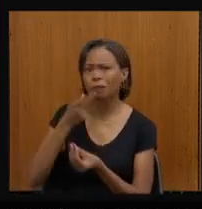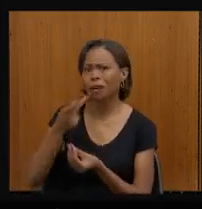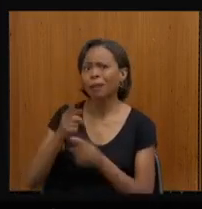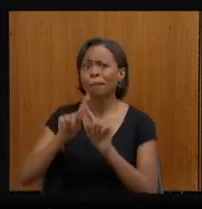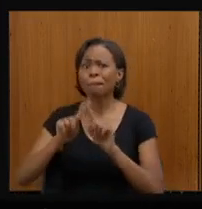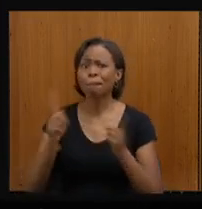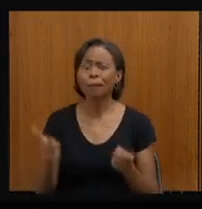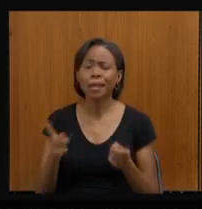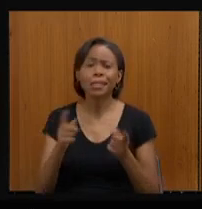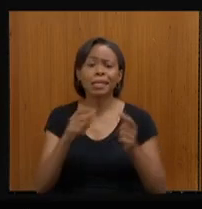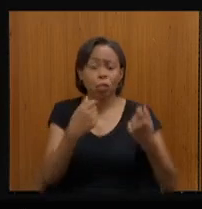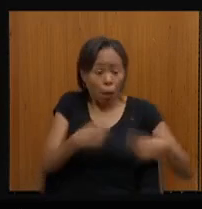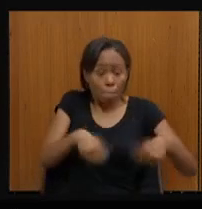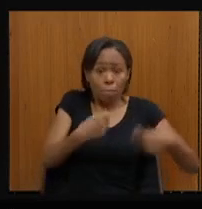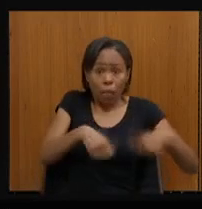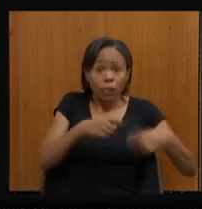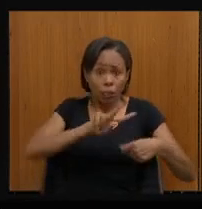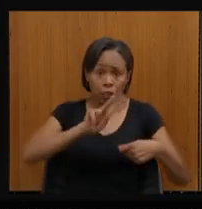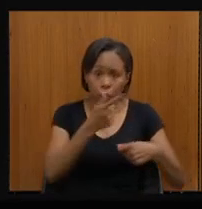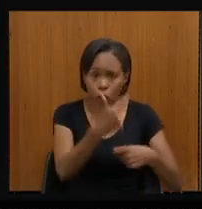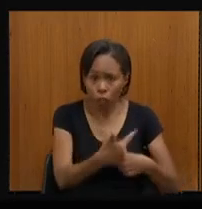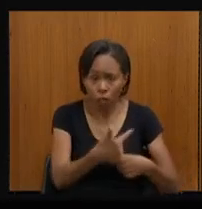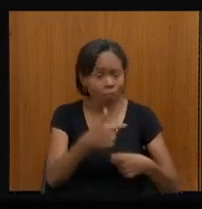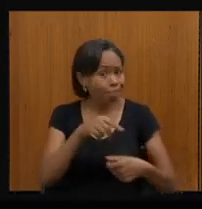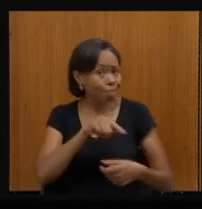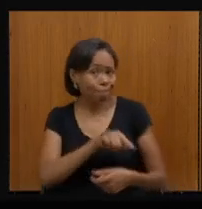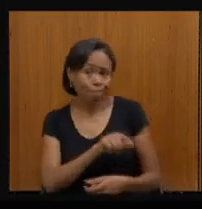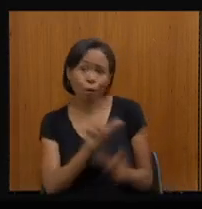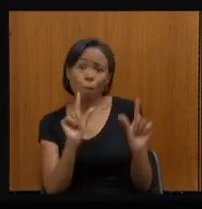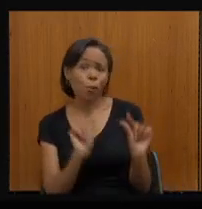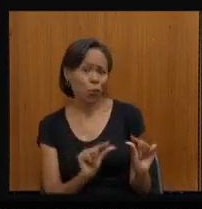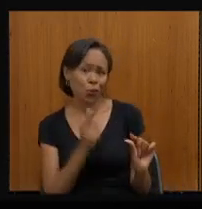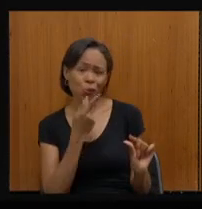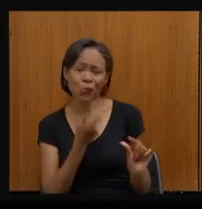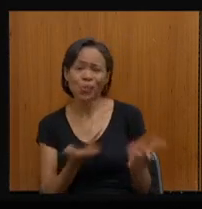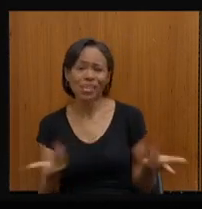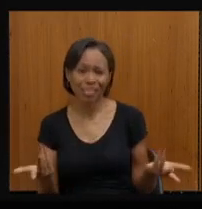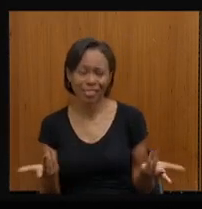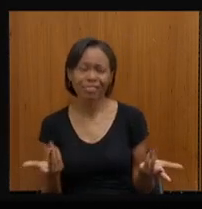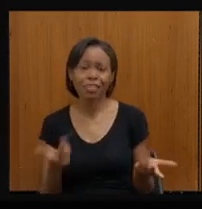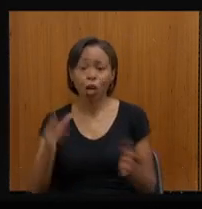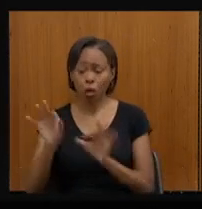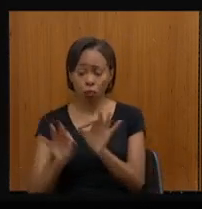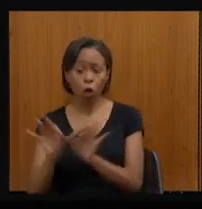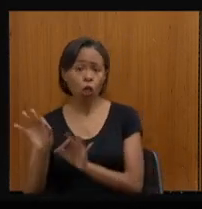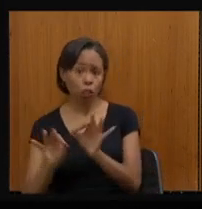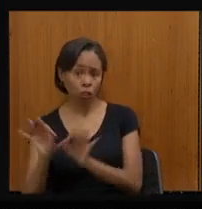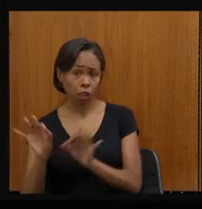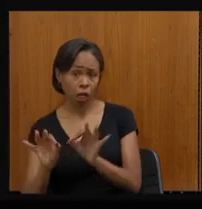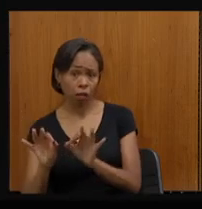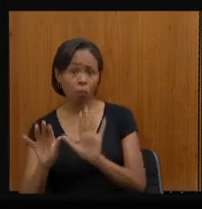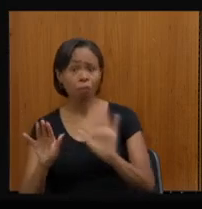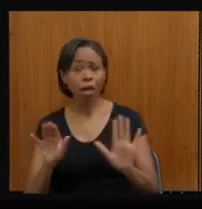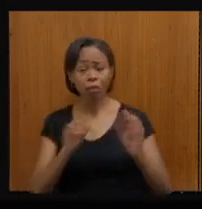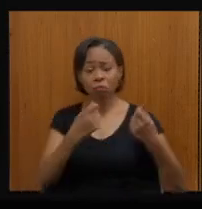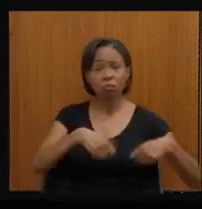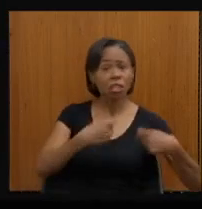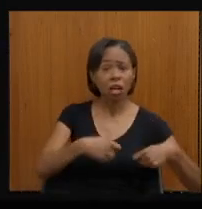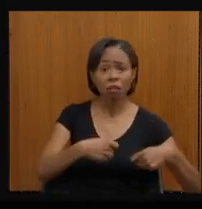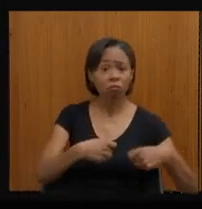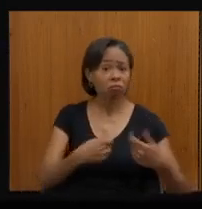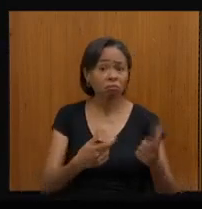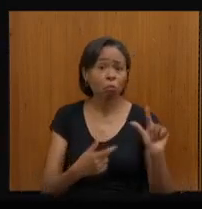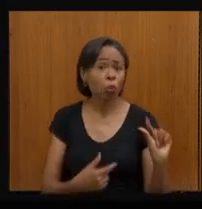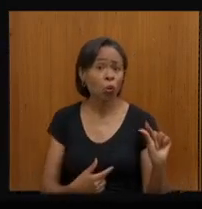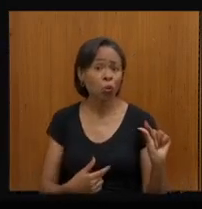hidrogênio Então você não tem como criar um projeto que é de perto você não tem quem vai utilizar então muito pouco